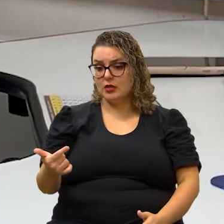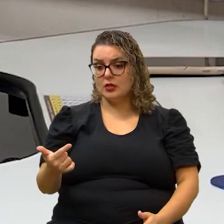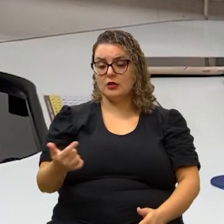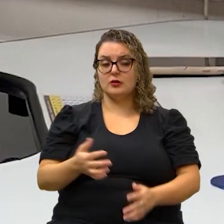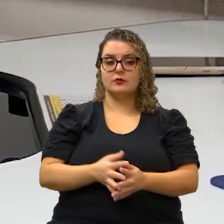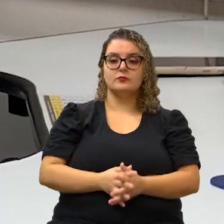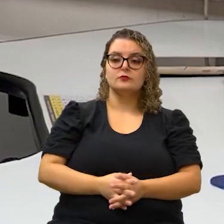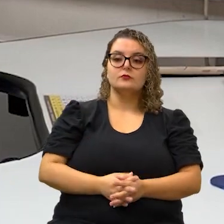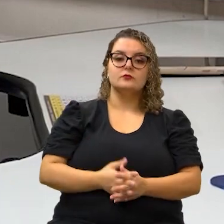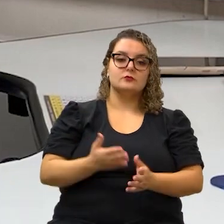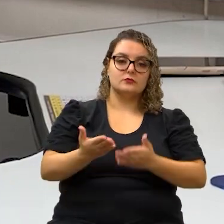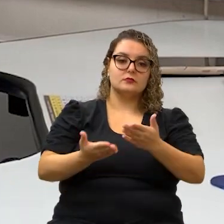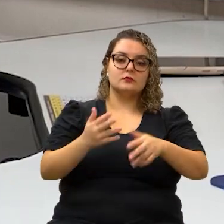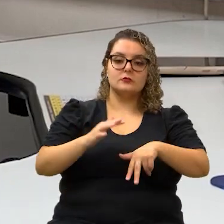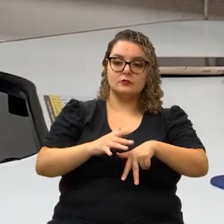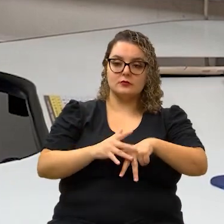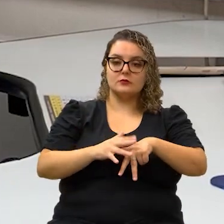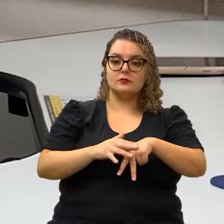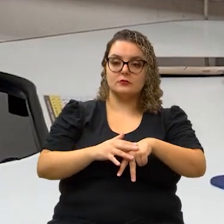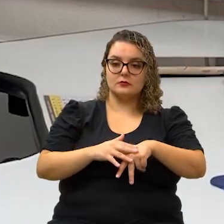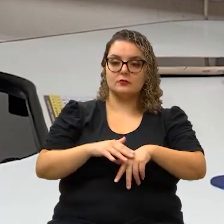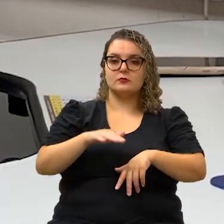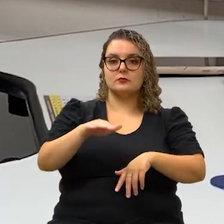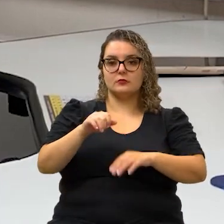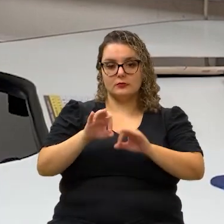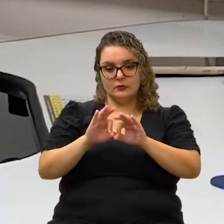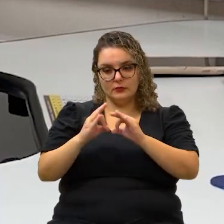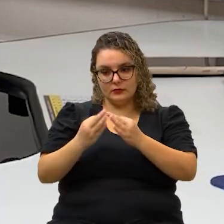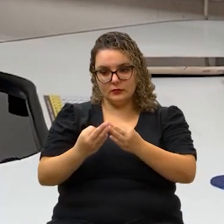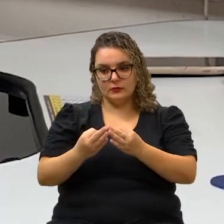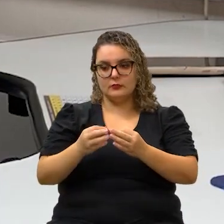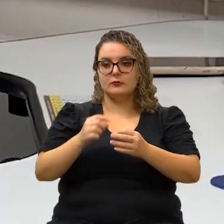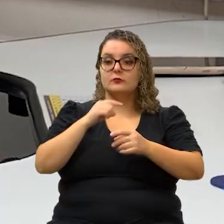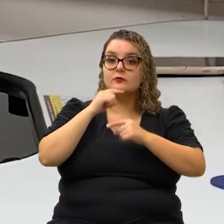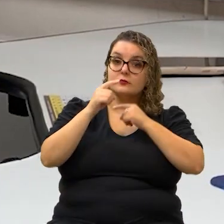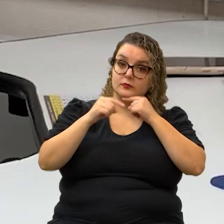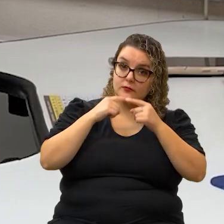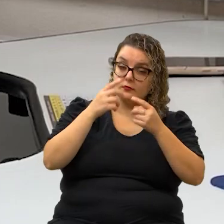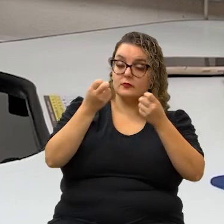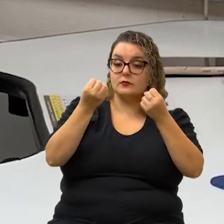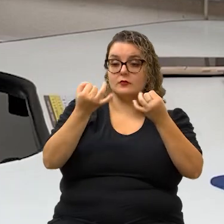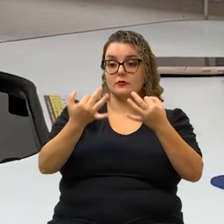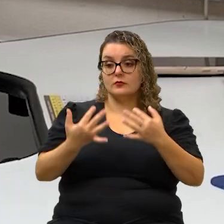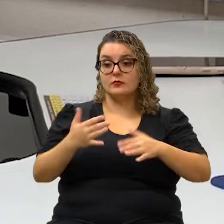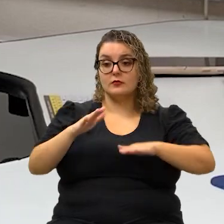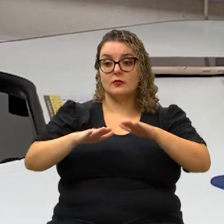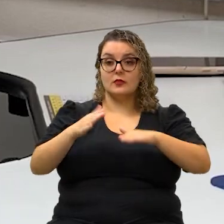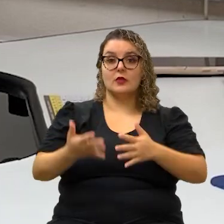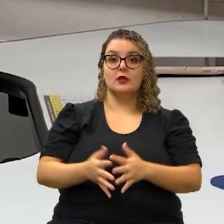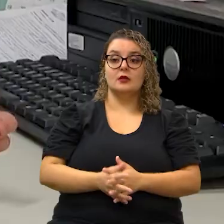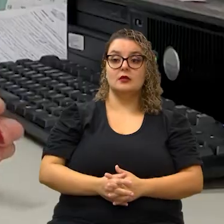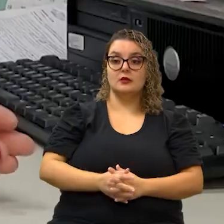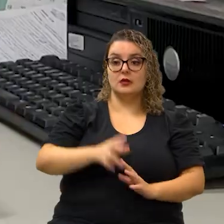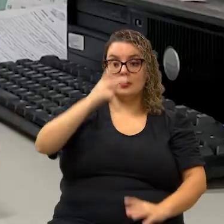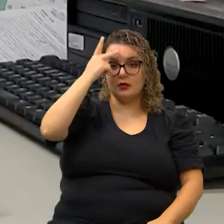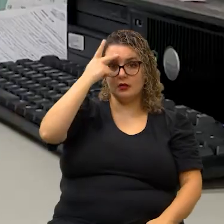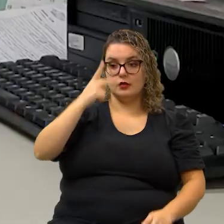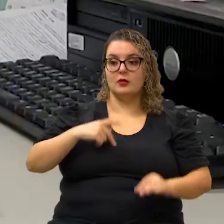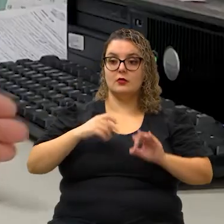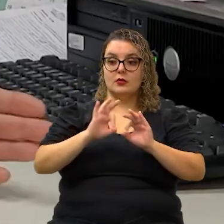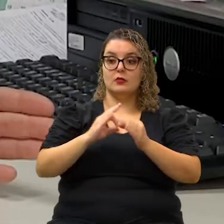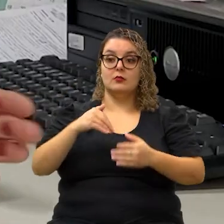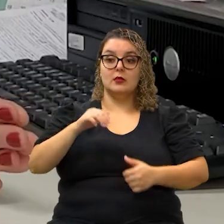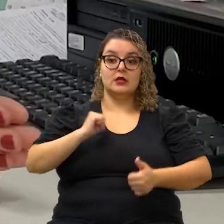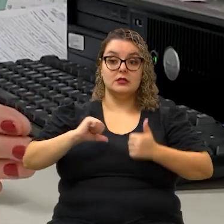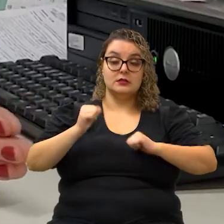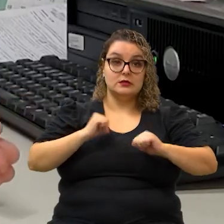paciente, a gente aborda a família, tira dúvidas, esclarece. Às vezes a própria família está mais ansiosa que o paciente. As condições